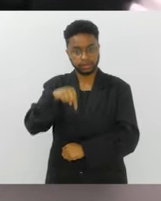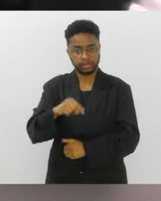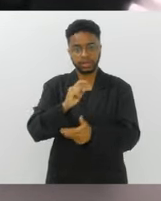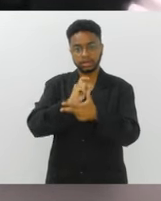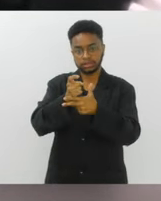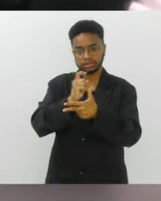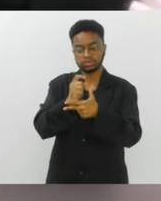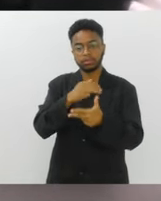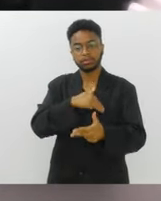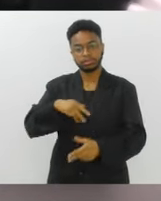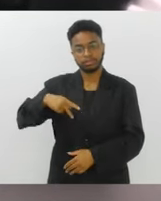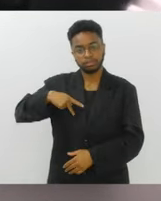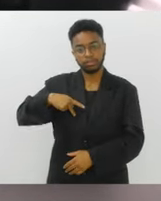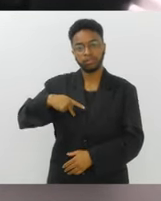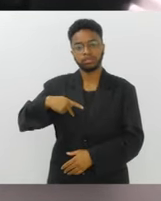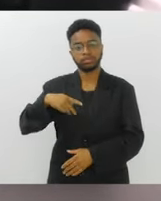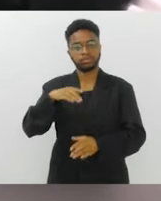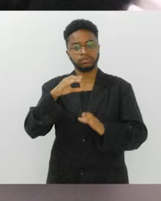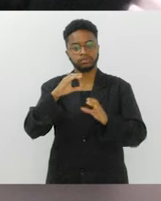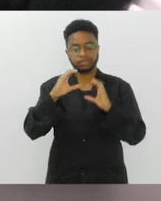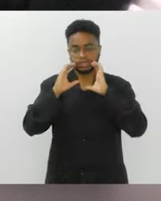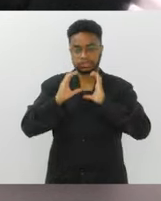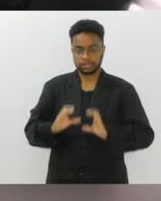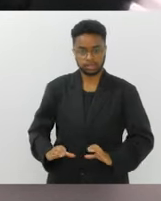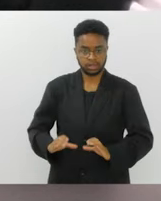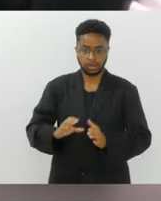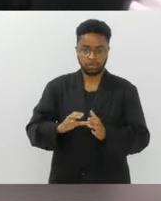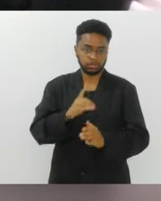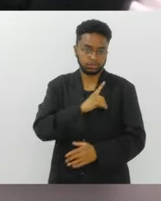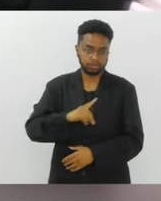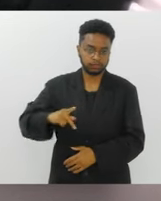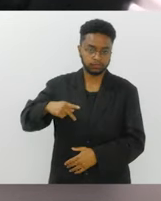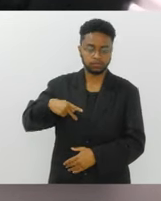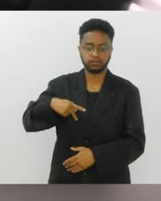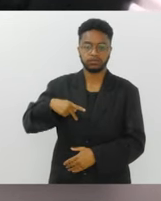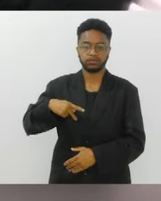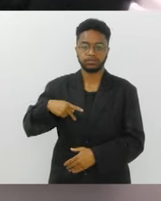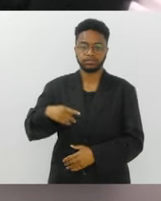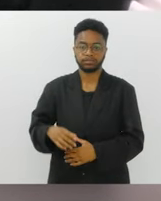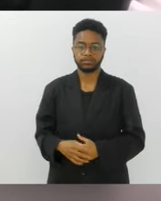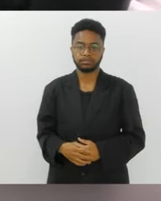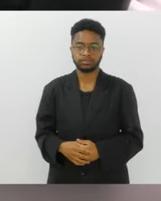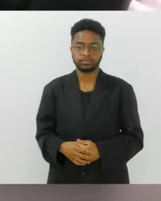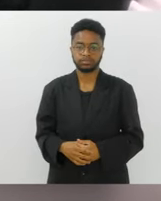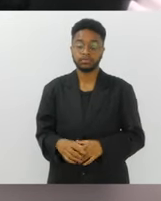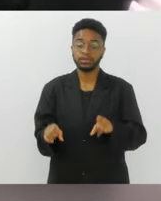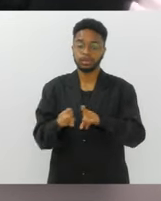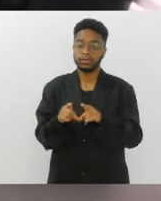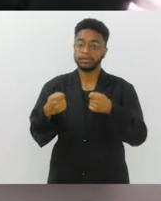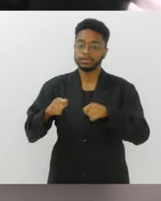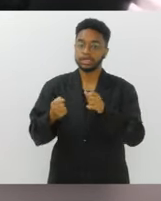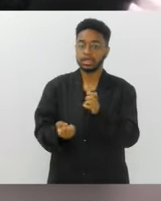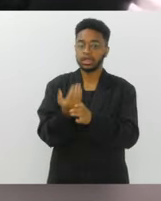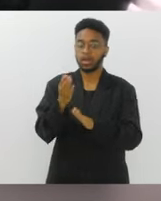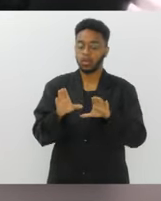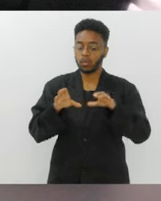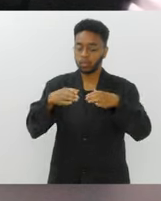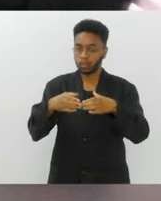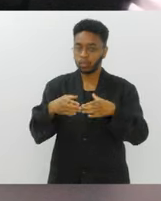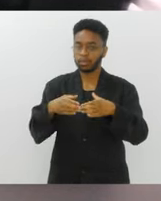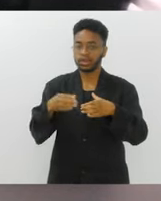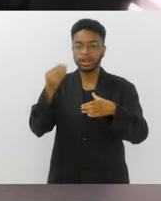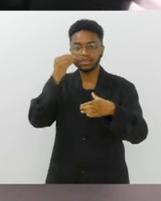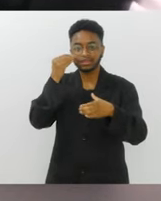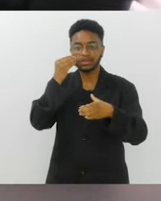Executivo, MP, Cidadania, sabe, Defensoria, e criar um grupo para abrir a